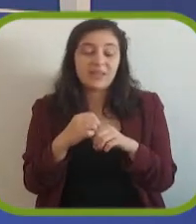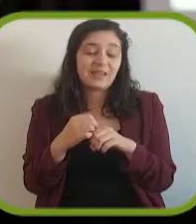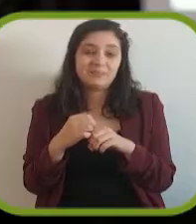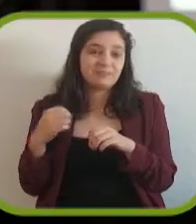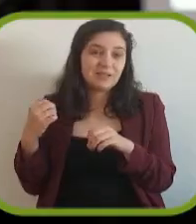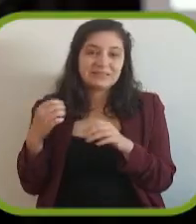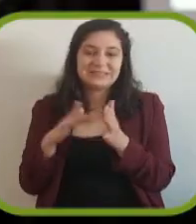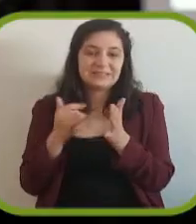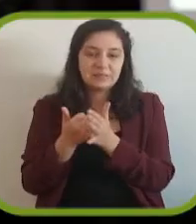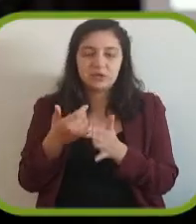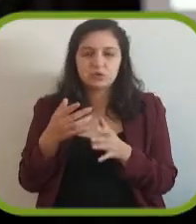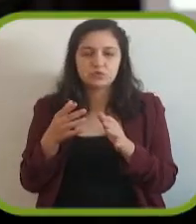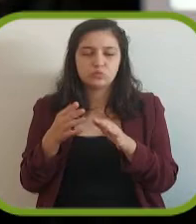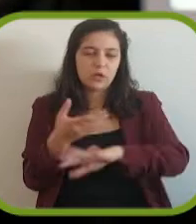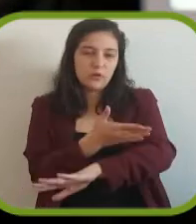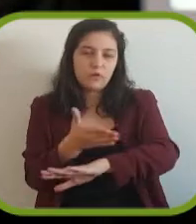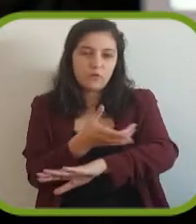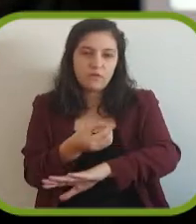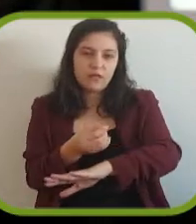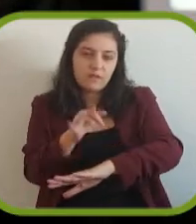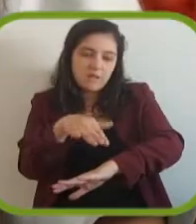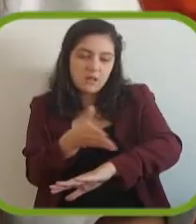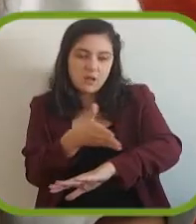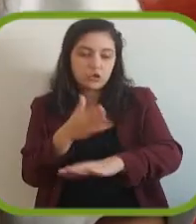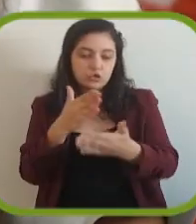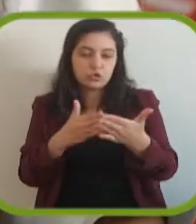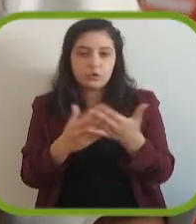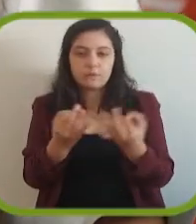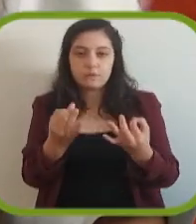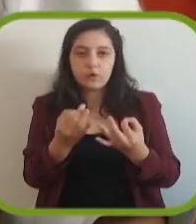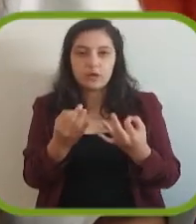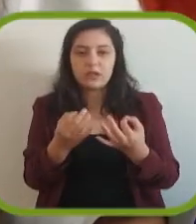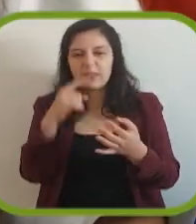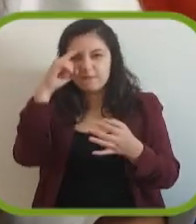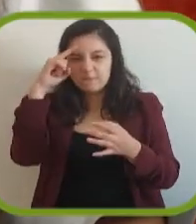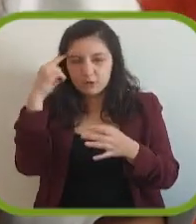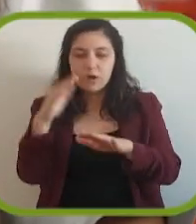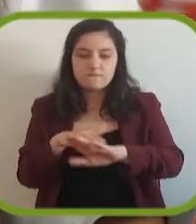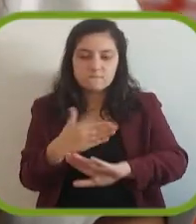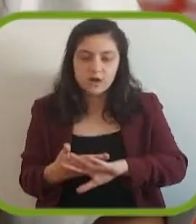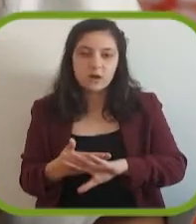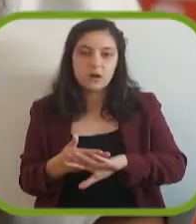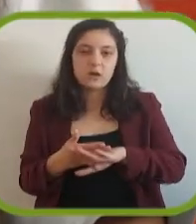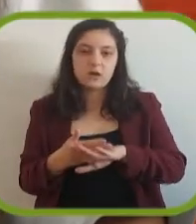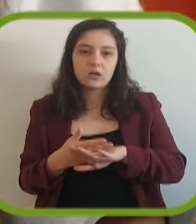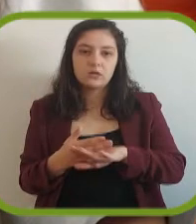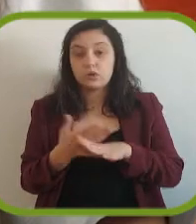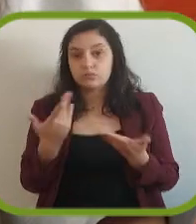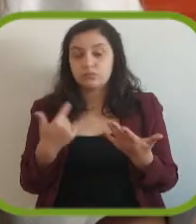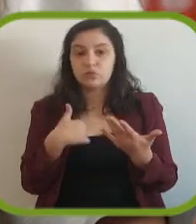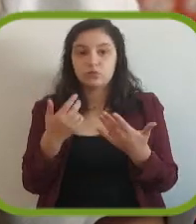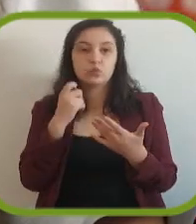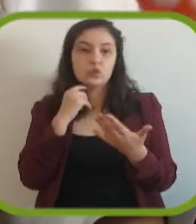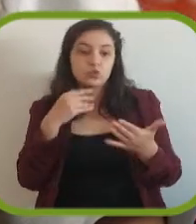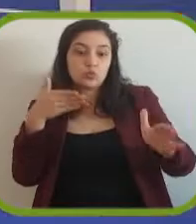assim. No final dos anos 90, fizemos um estudo na altura e, de facto, havia dificuldades acrescidas, não é? Portanto, não só de ingressar